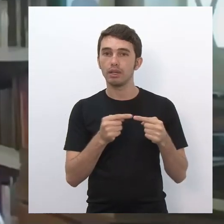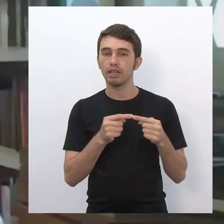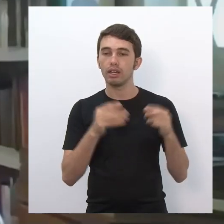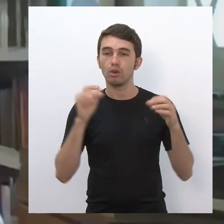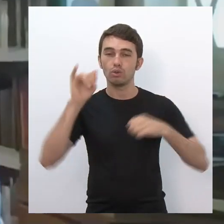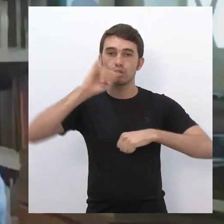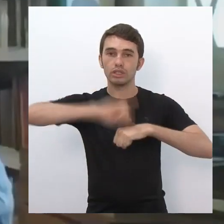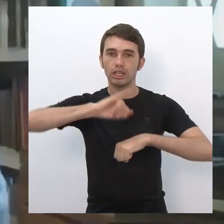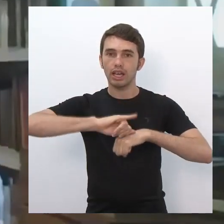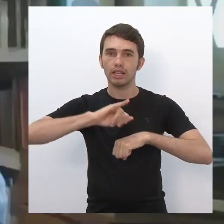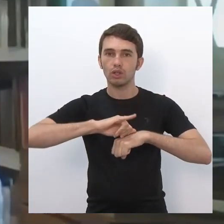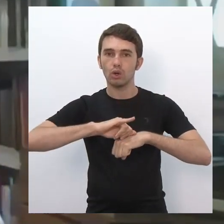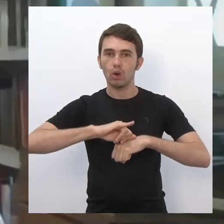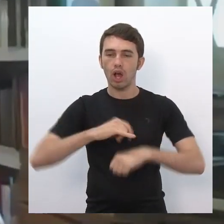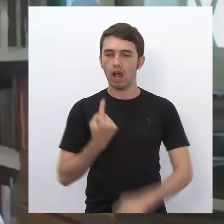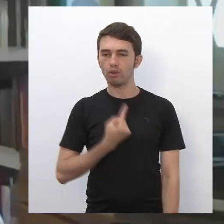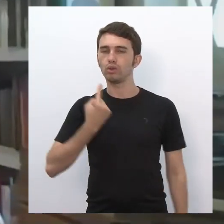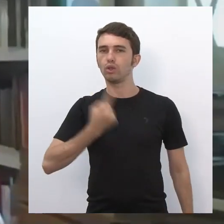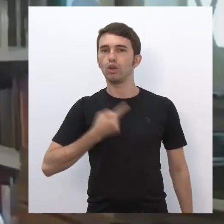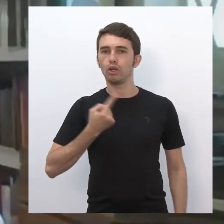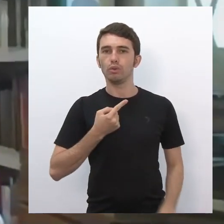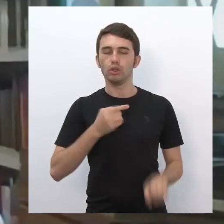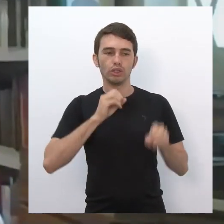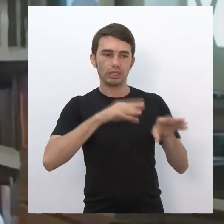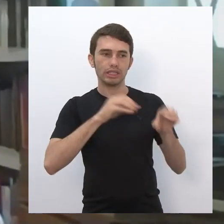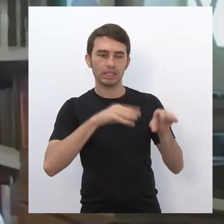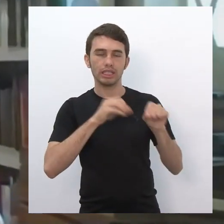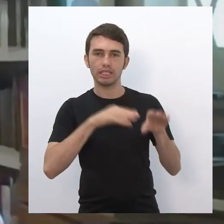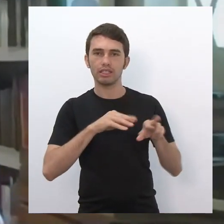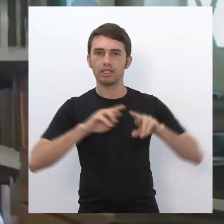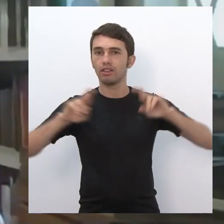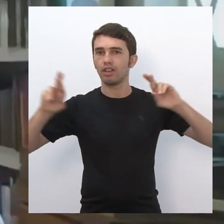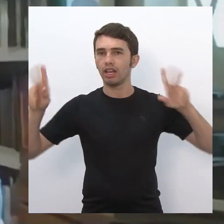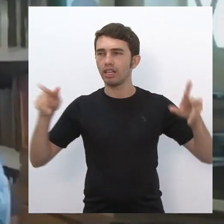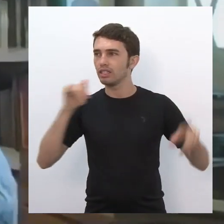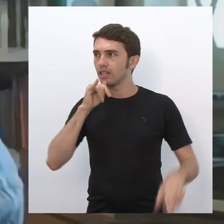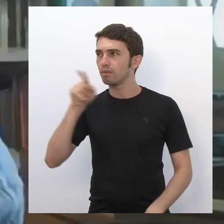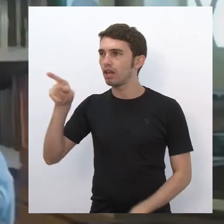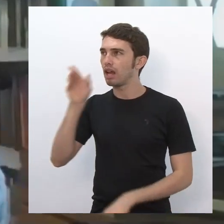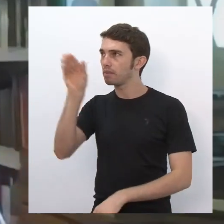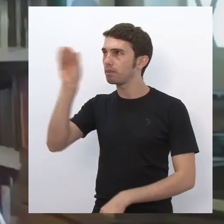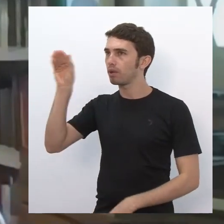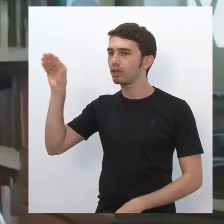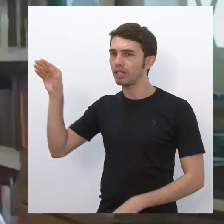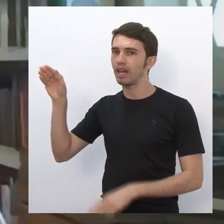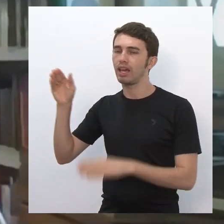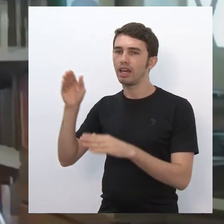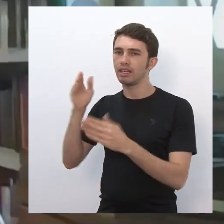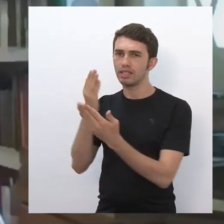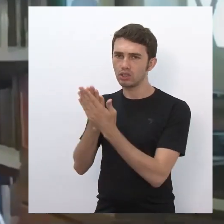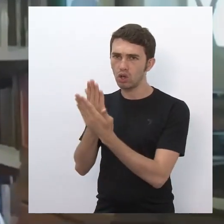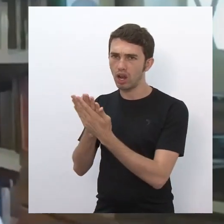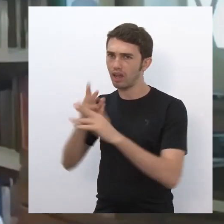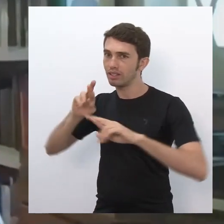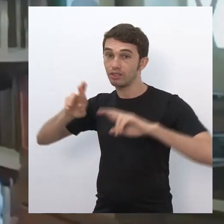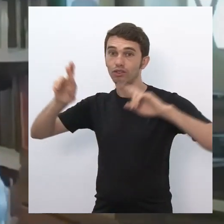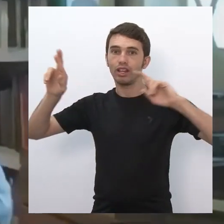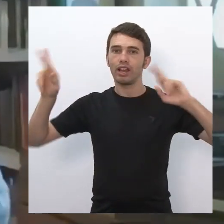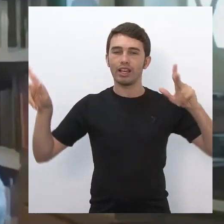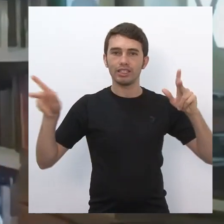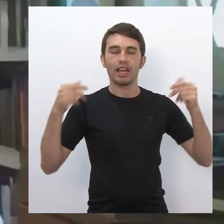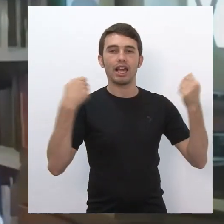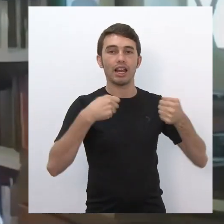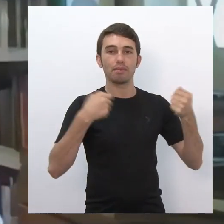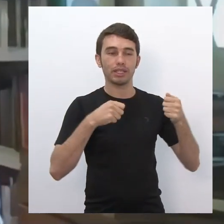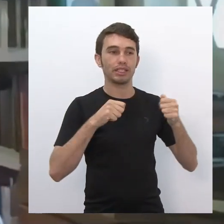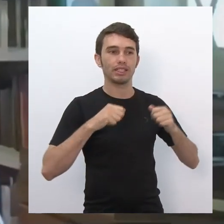do conhecimento, diferente da biblioteca escolar, né? Ela não segue cursos, né? Ela tem que se oferecer à